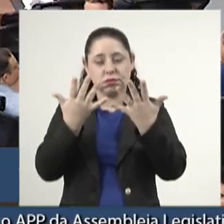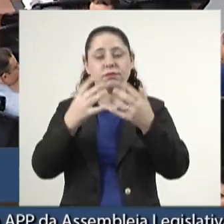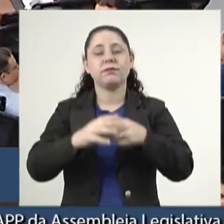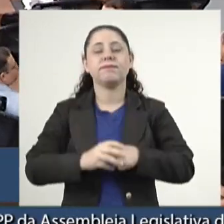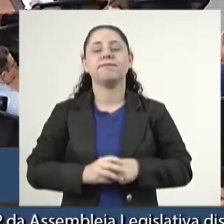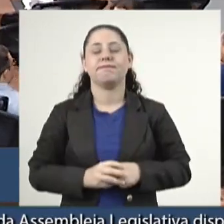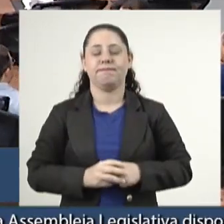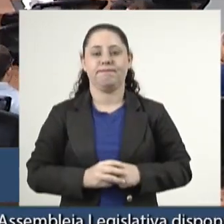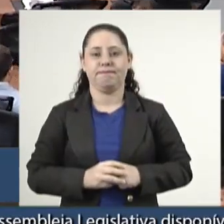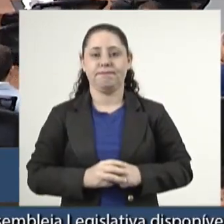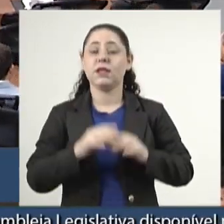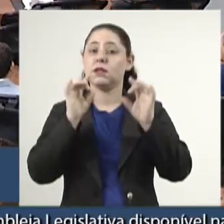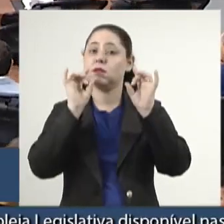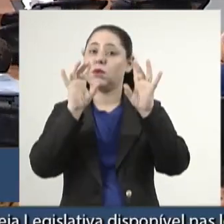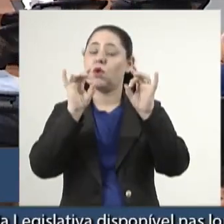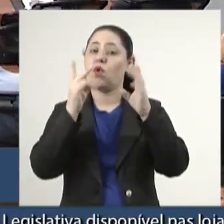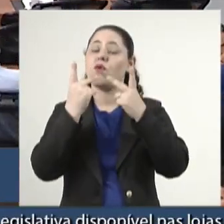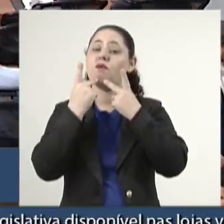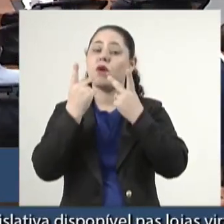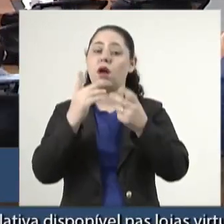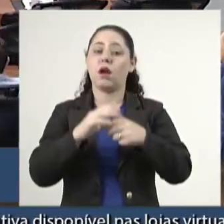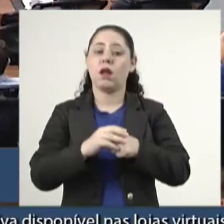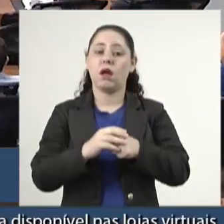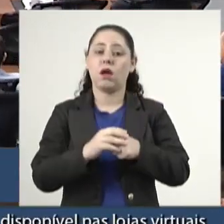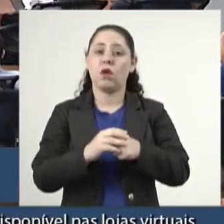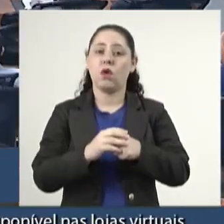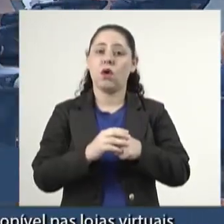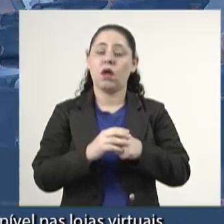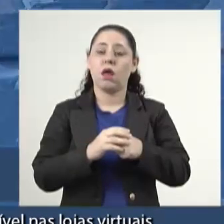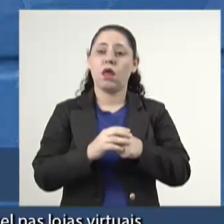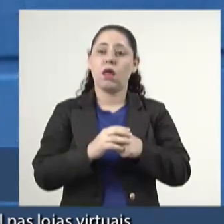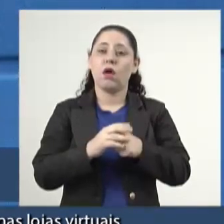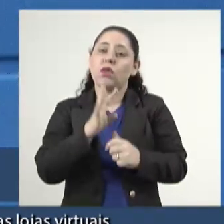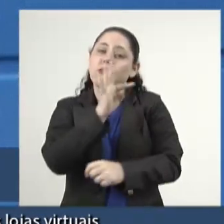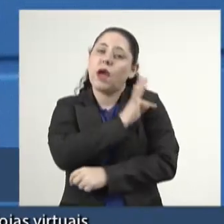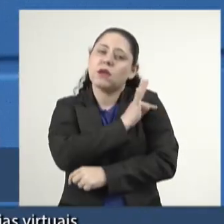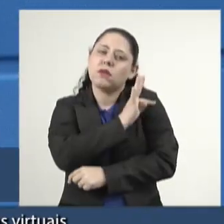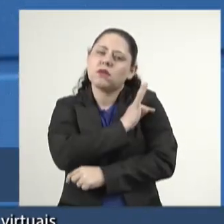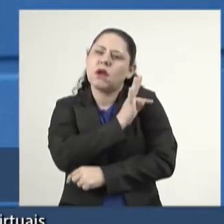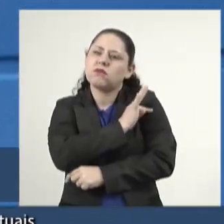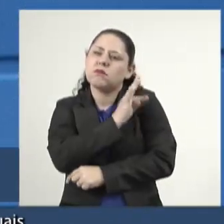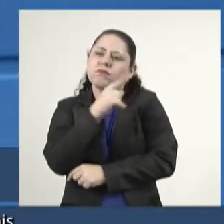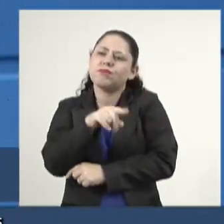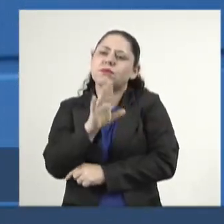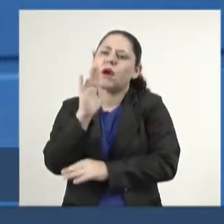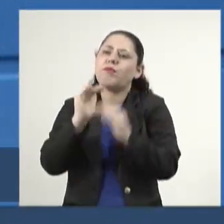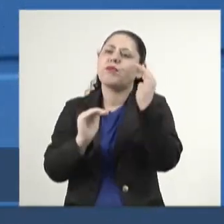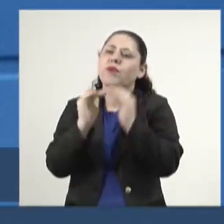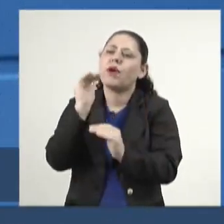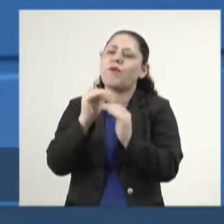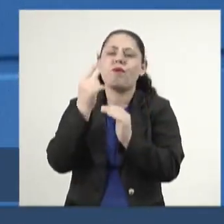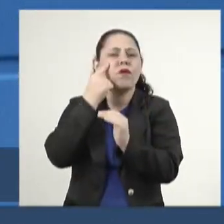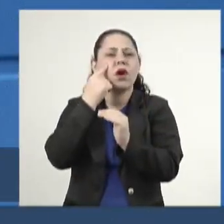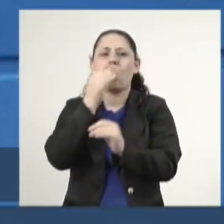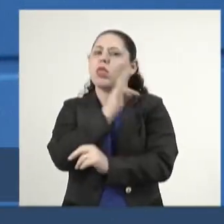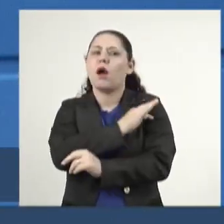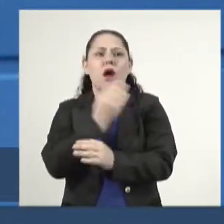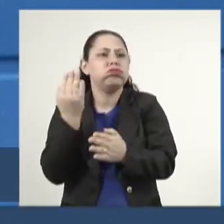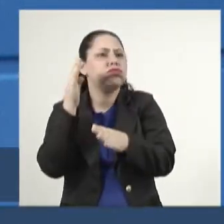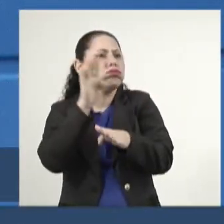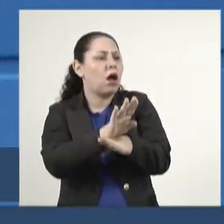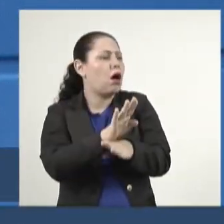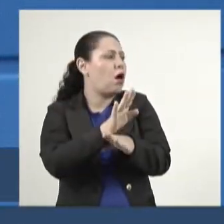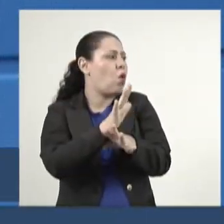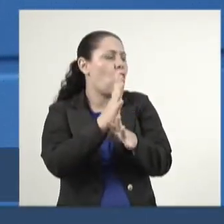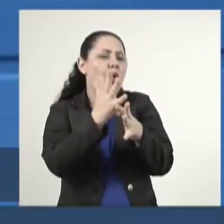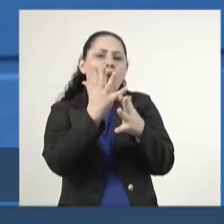Excelência, em especial quando Vossa Excelência fala dos técnicos, mas a gente não vê nenhum dos técnicos ajudando a apagar o